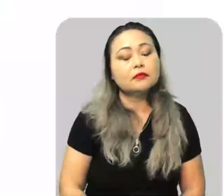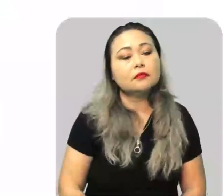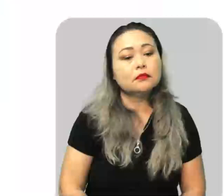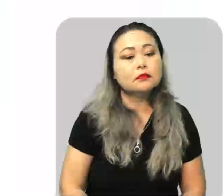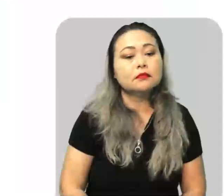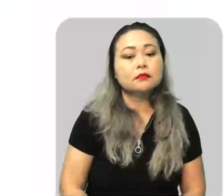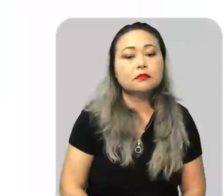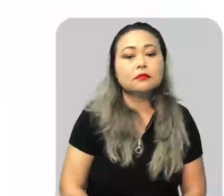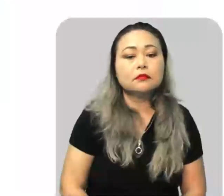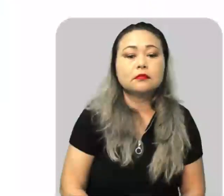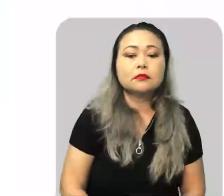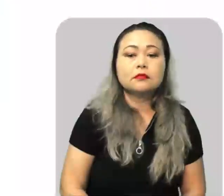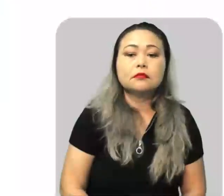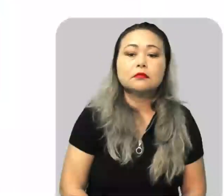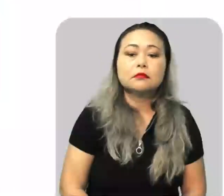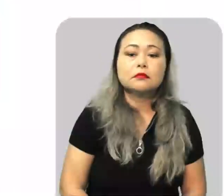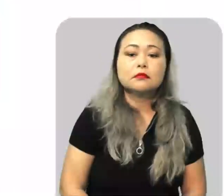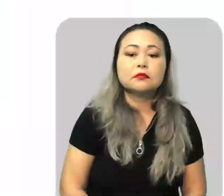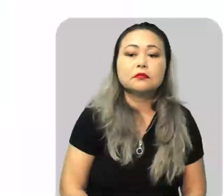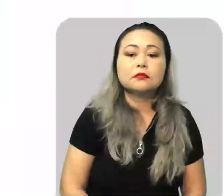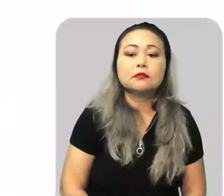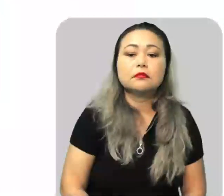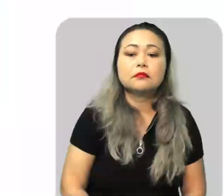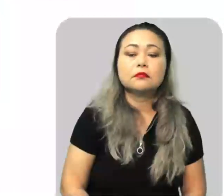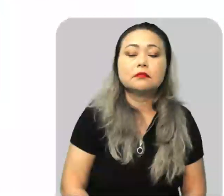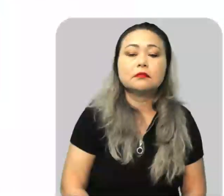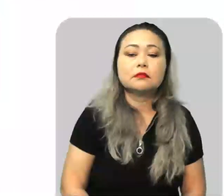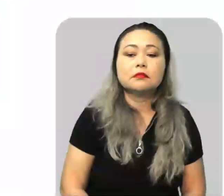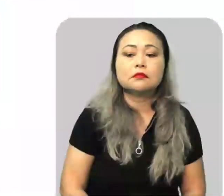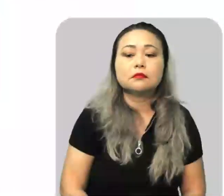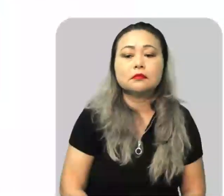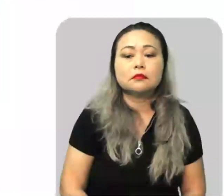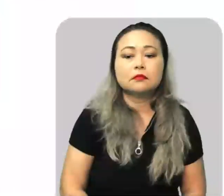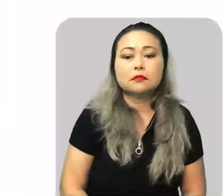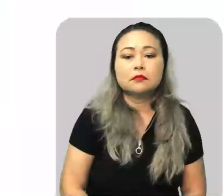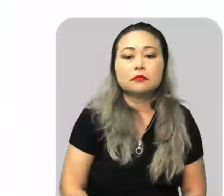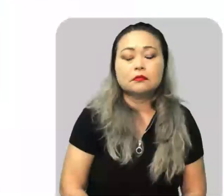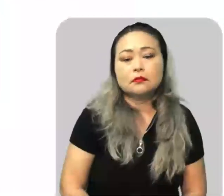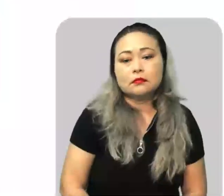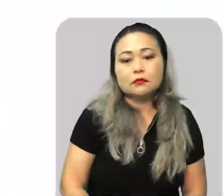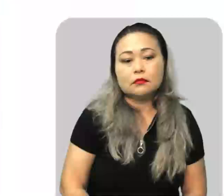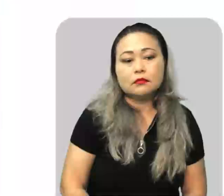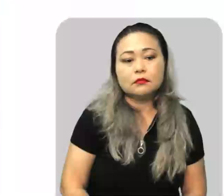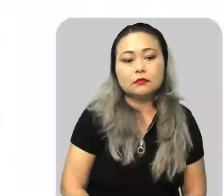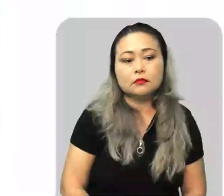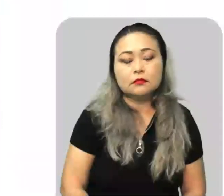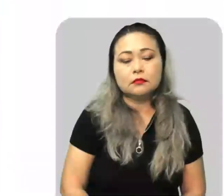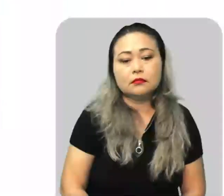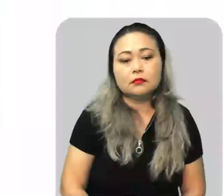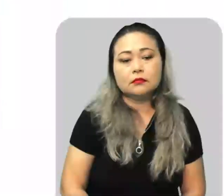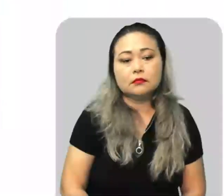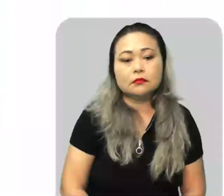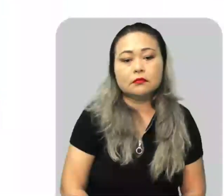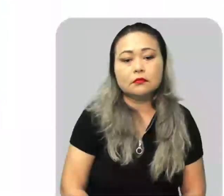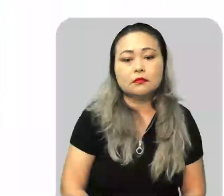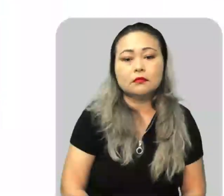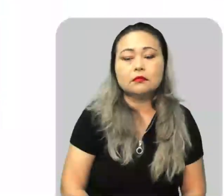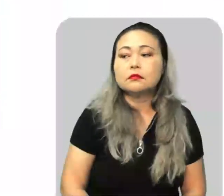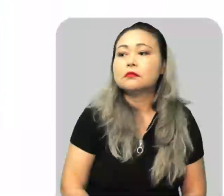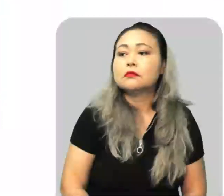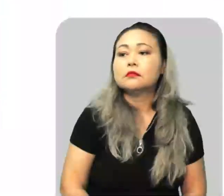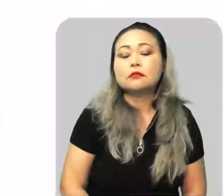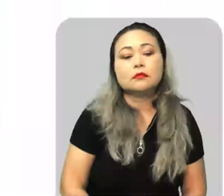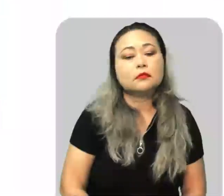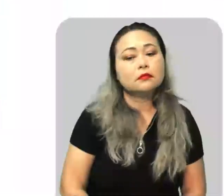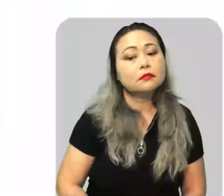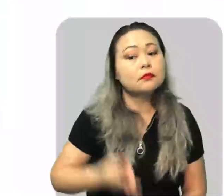Tranquilo. Tranquilo, tranquilo.